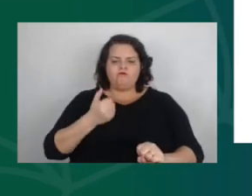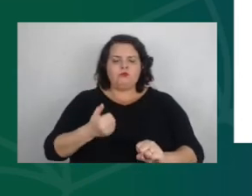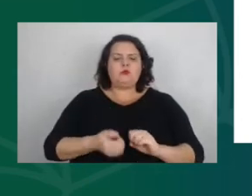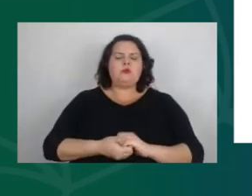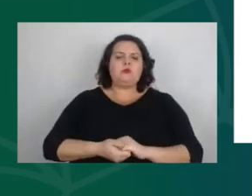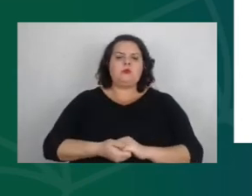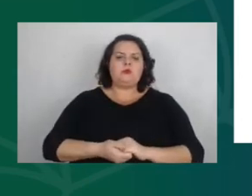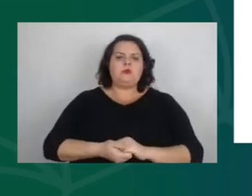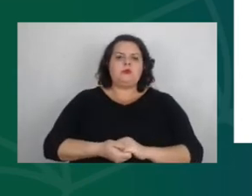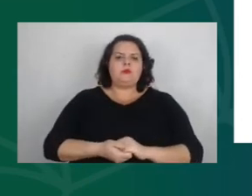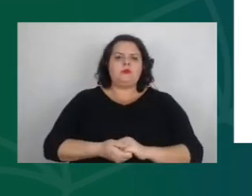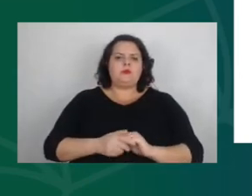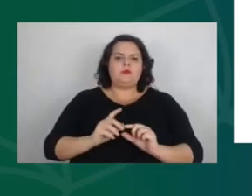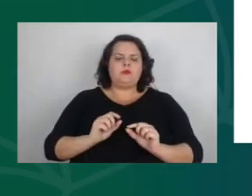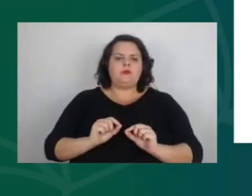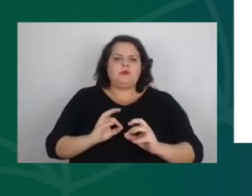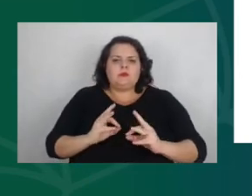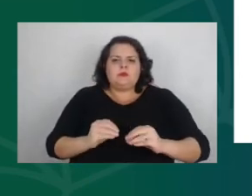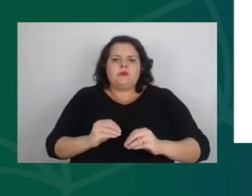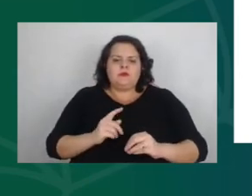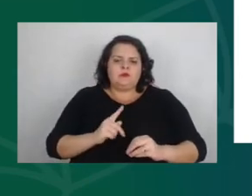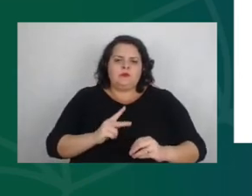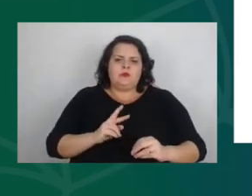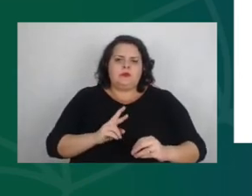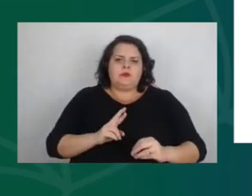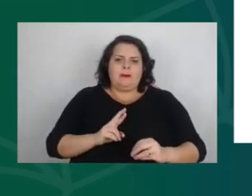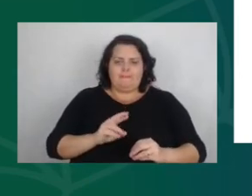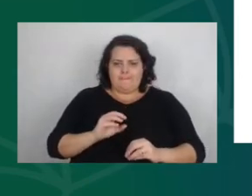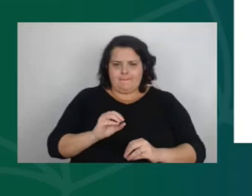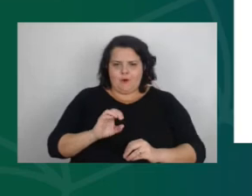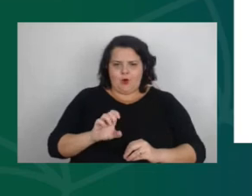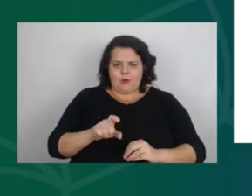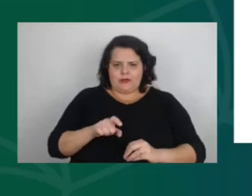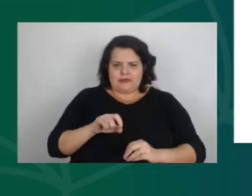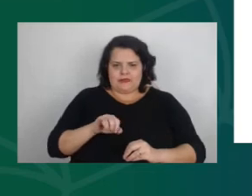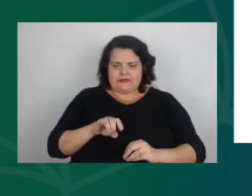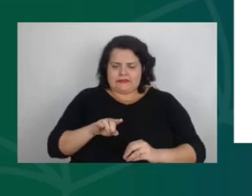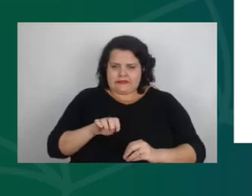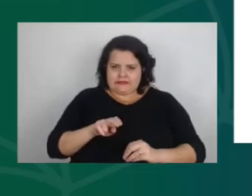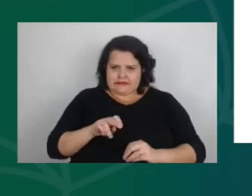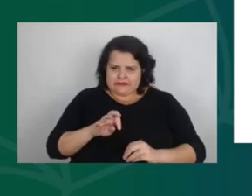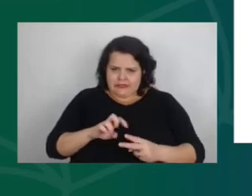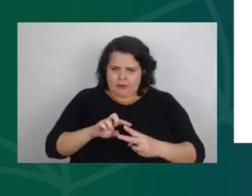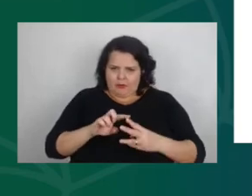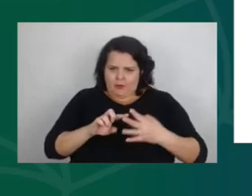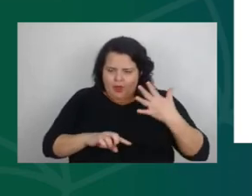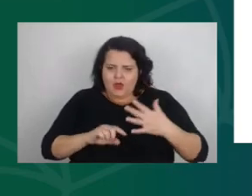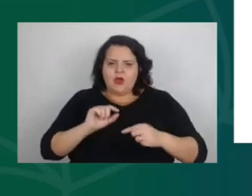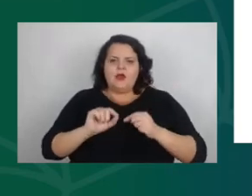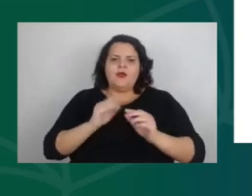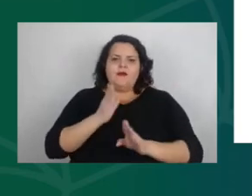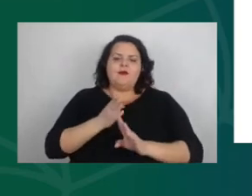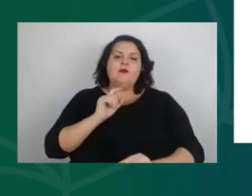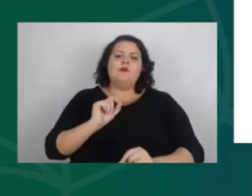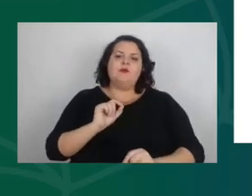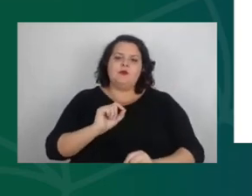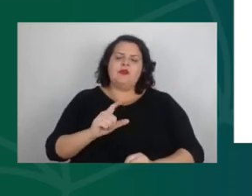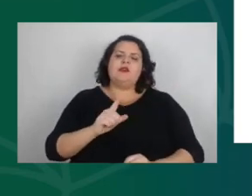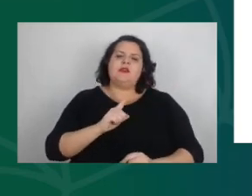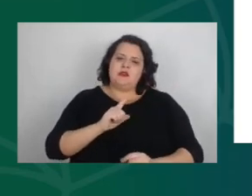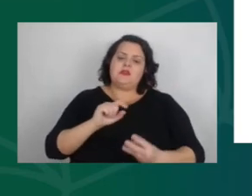por um agente oxidante, o peróxido de hidrogênio, e os resultados mostraram que havia uma deficiência do sistema de reparo nas doses mais elevadas.